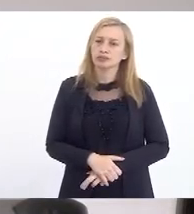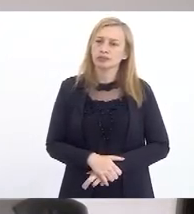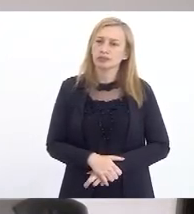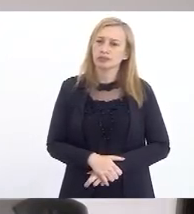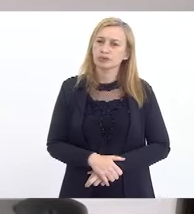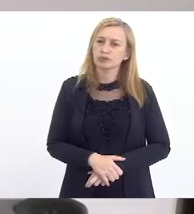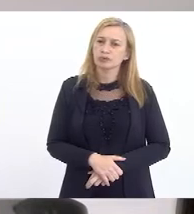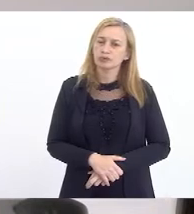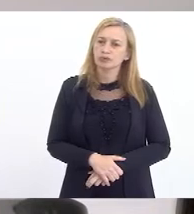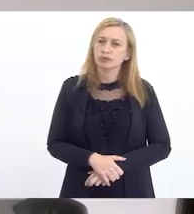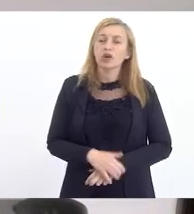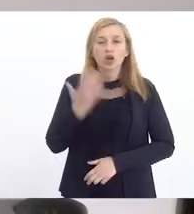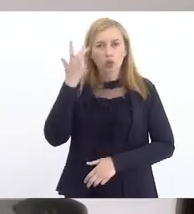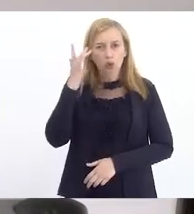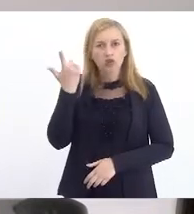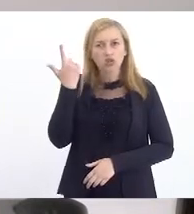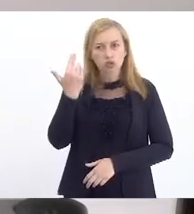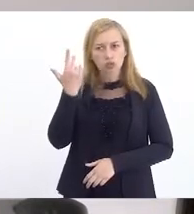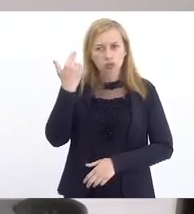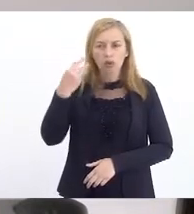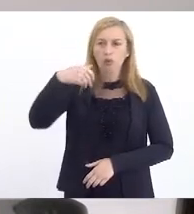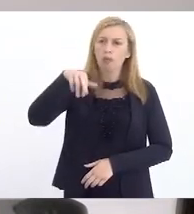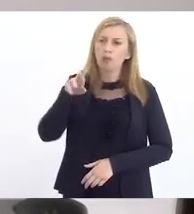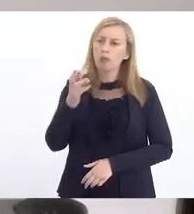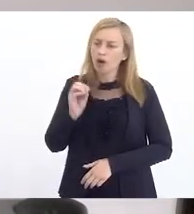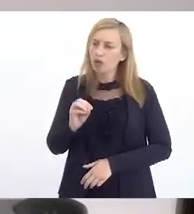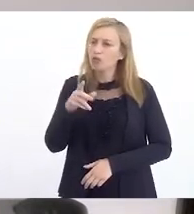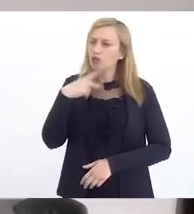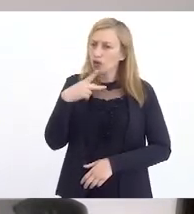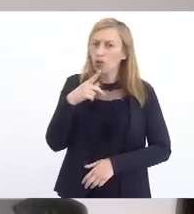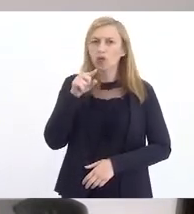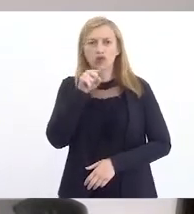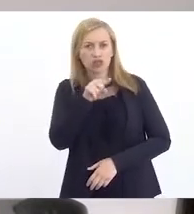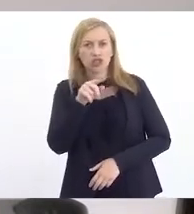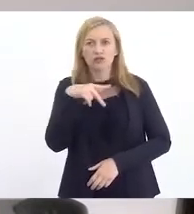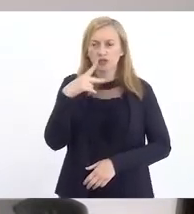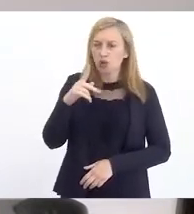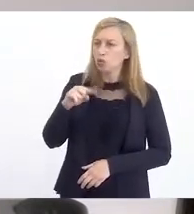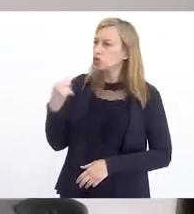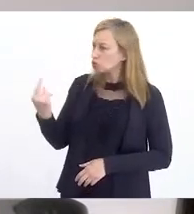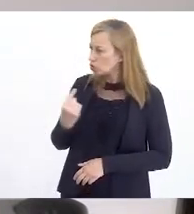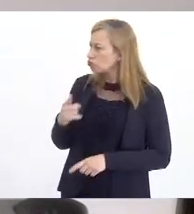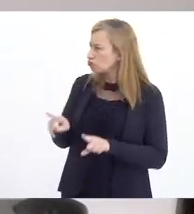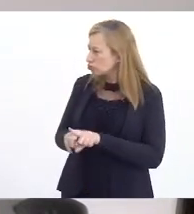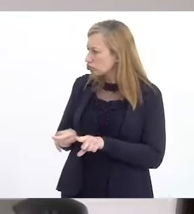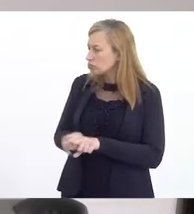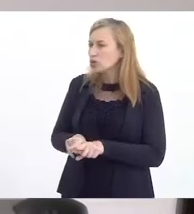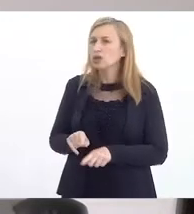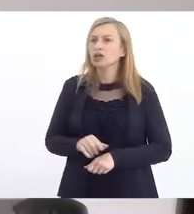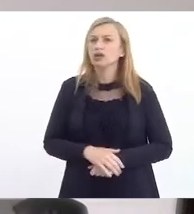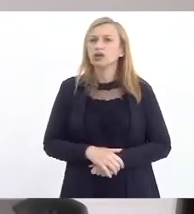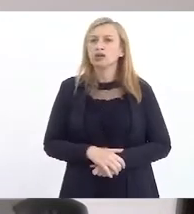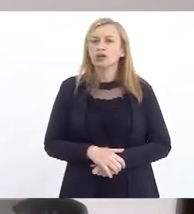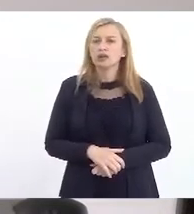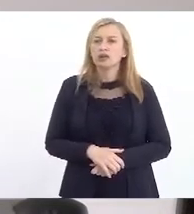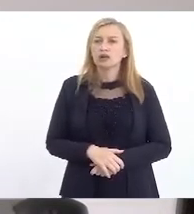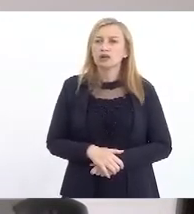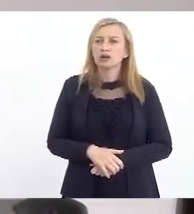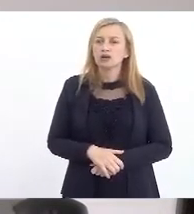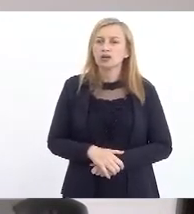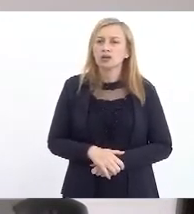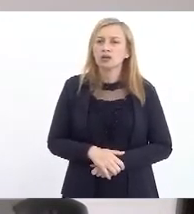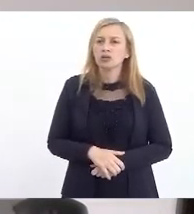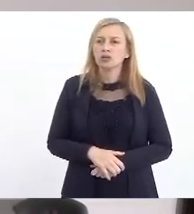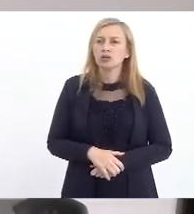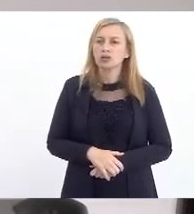E aí, eu acho que é comum, o Mauro falou sobre isso, você falou, é comum a todos nós. Seguinte, o